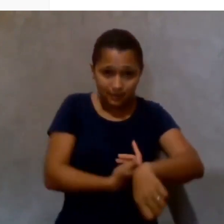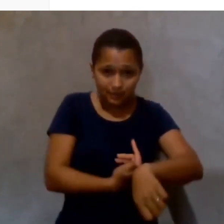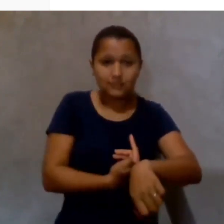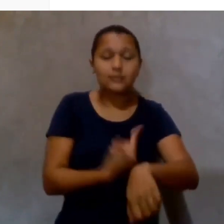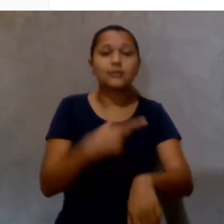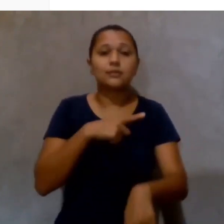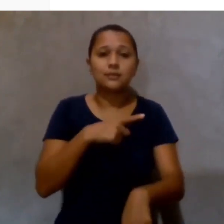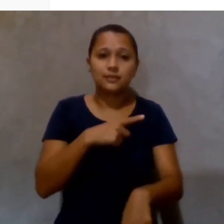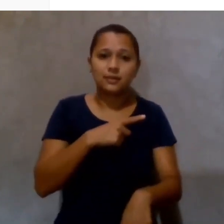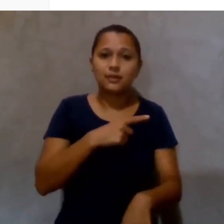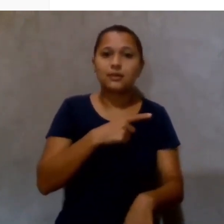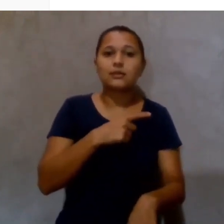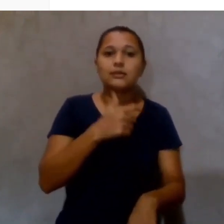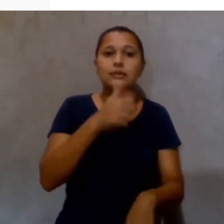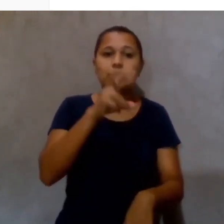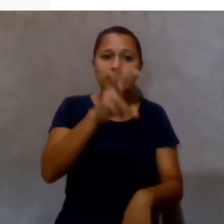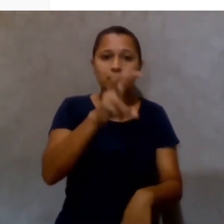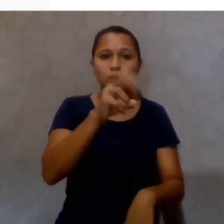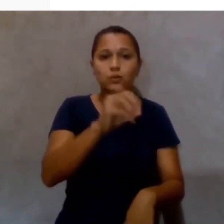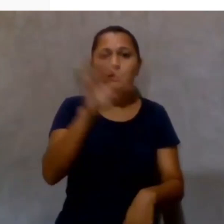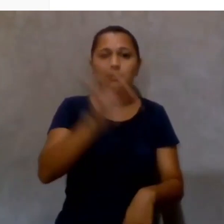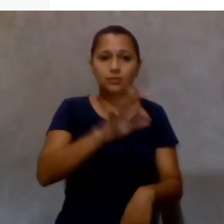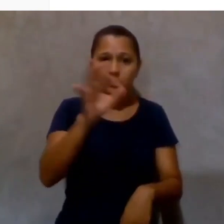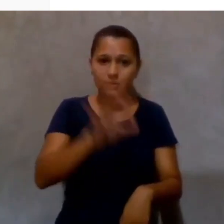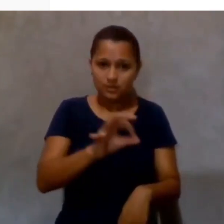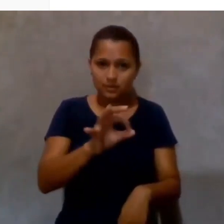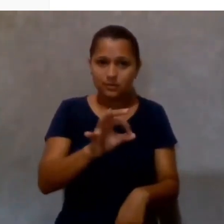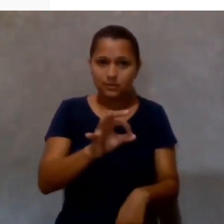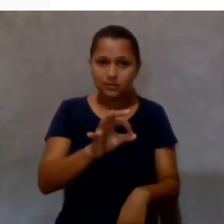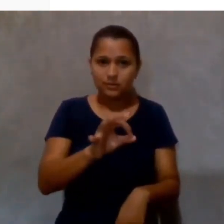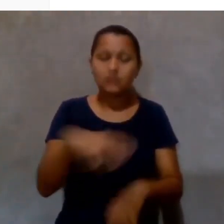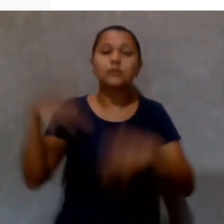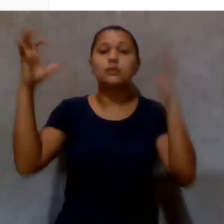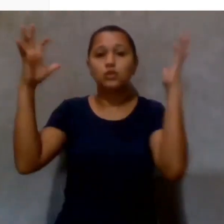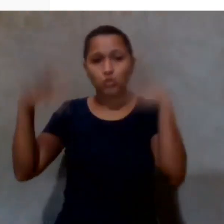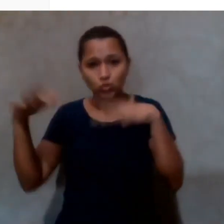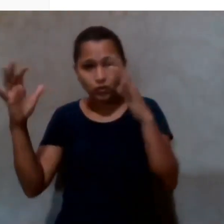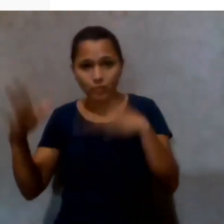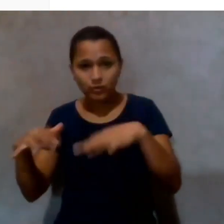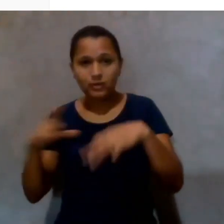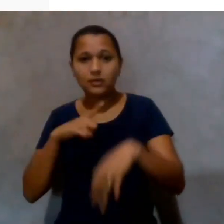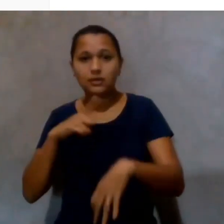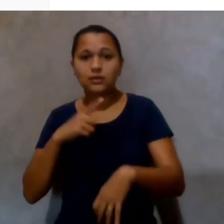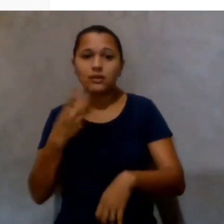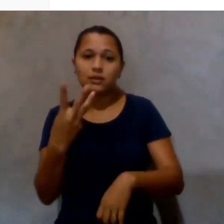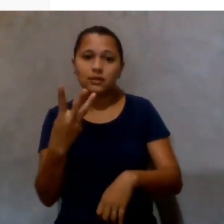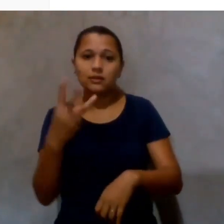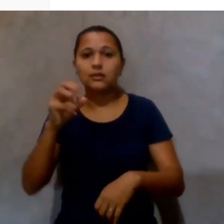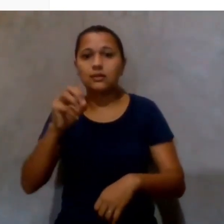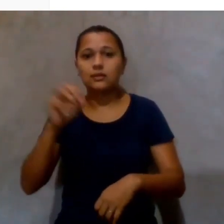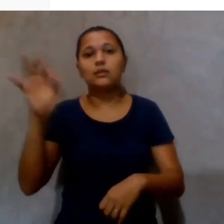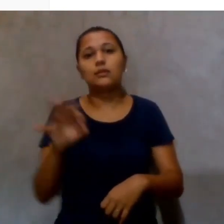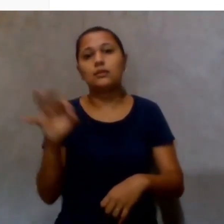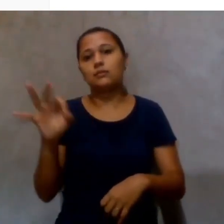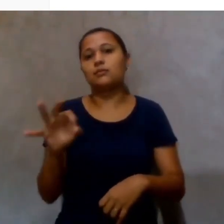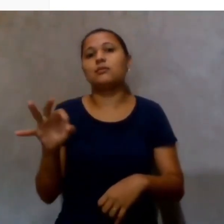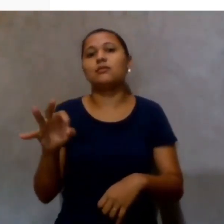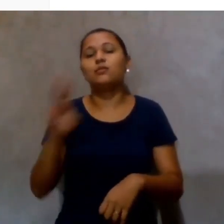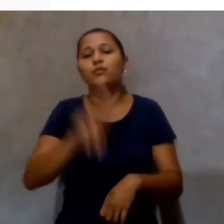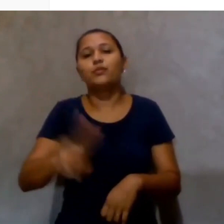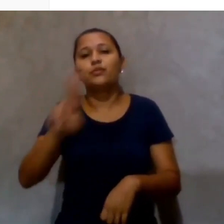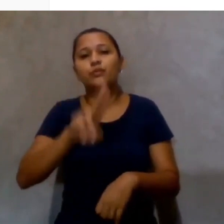ele tem uma probabilidade de 50%. E de chover nesse dia é de 30%. Então,